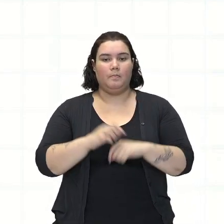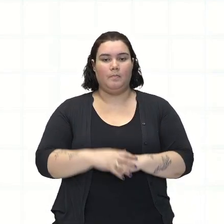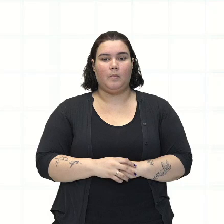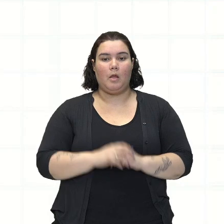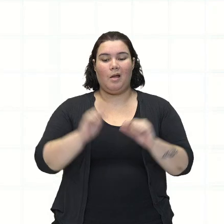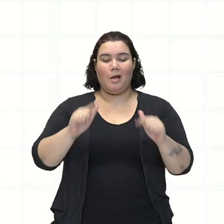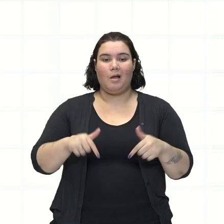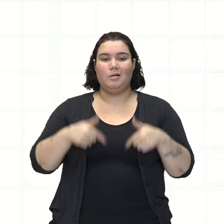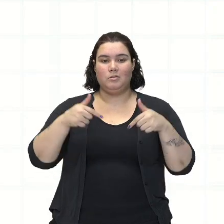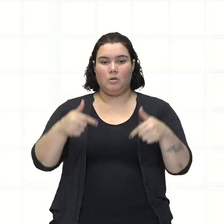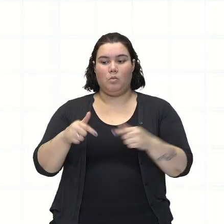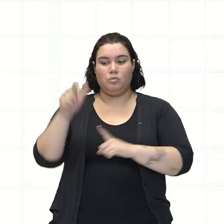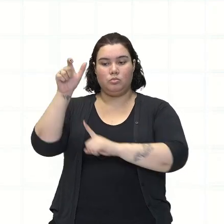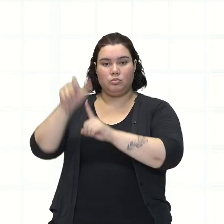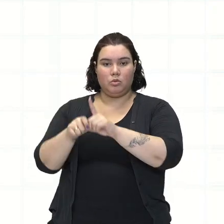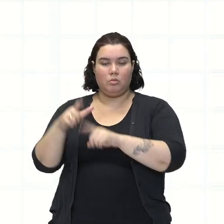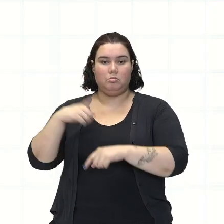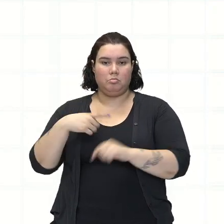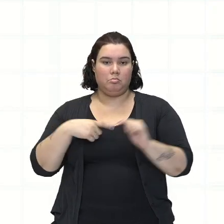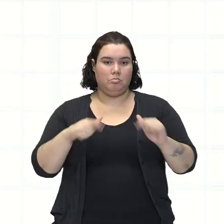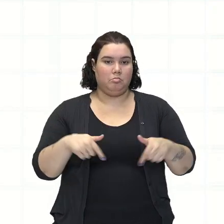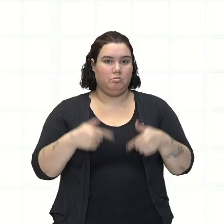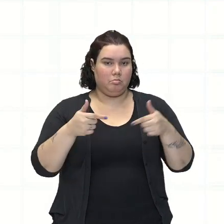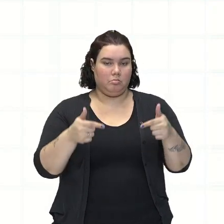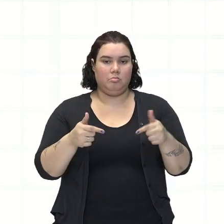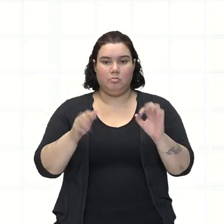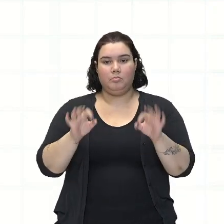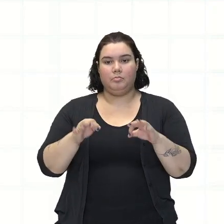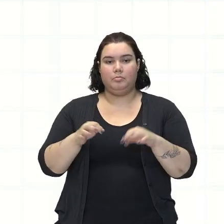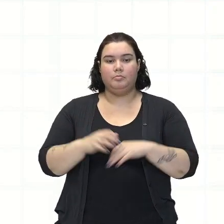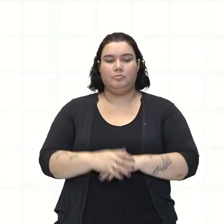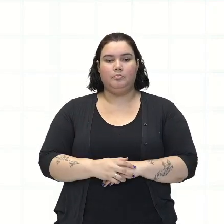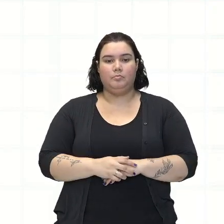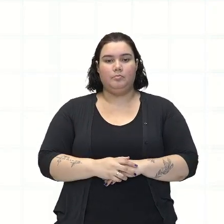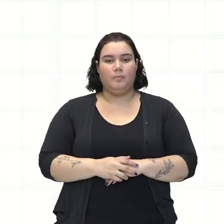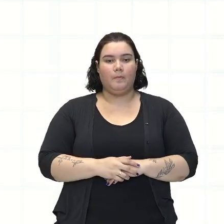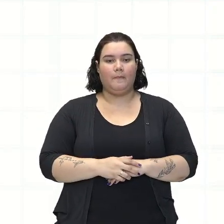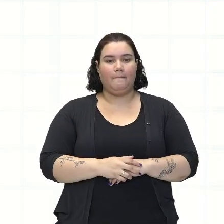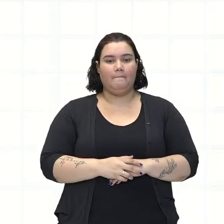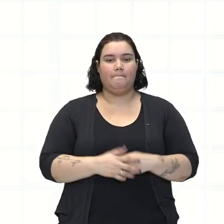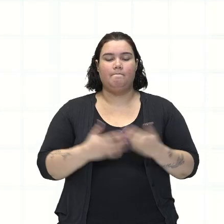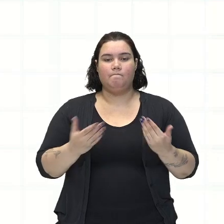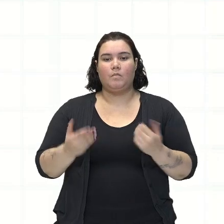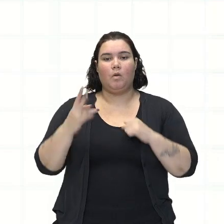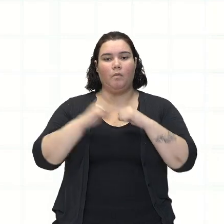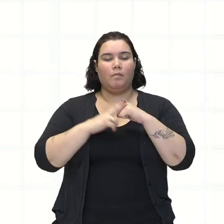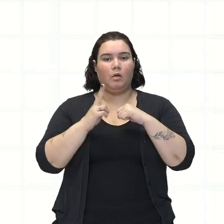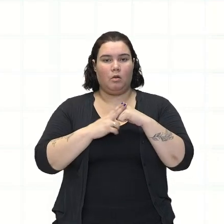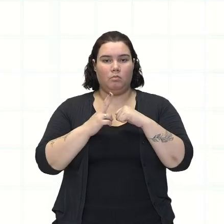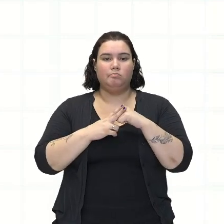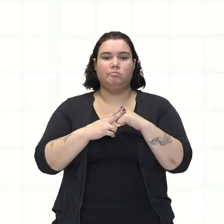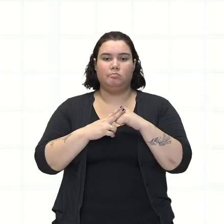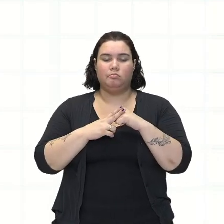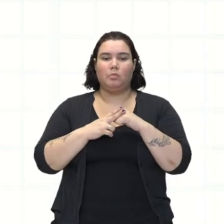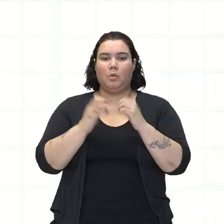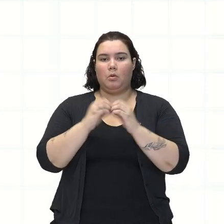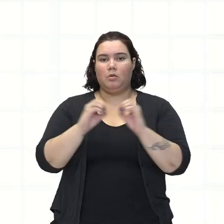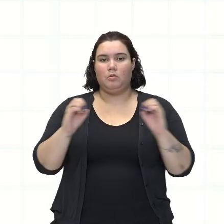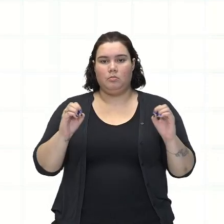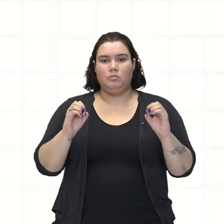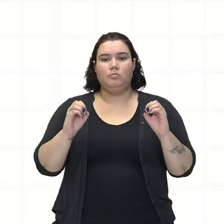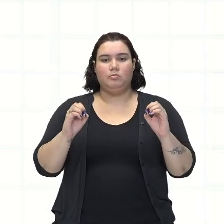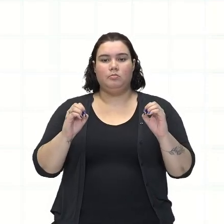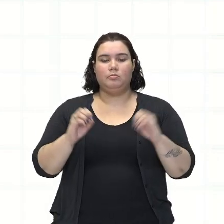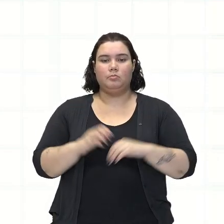uma ação que o sujeito praticou ou que foi praticada sobre ele, no caso de verbos na voz de orações na